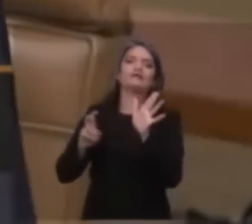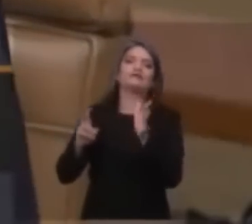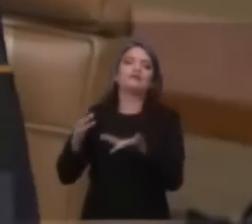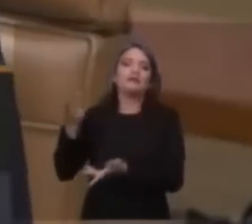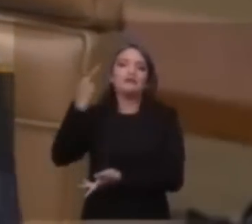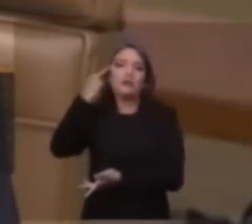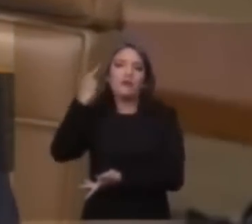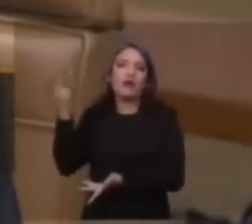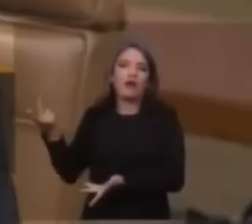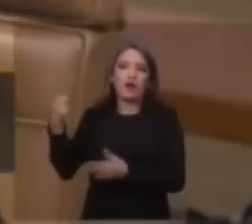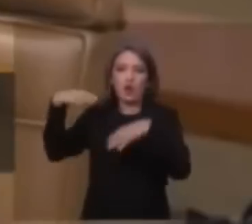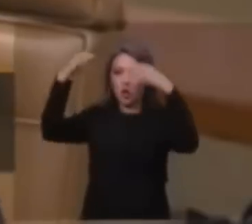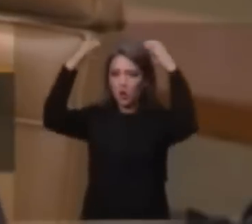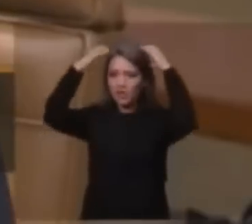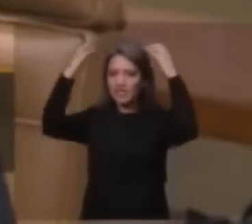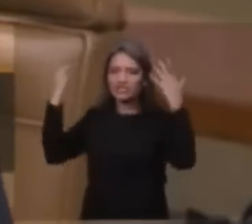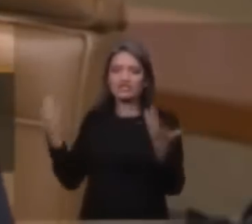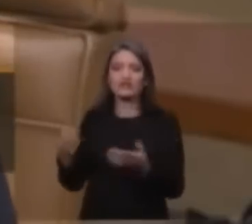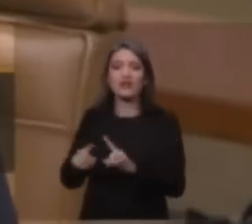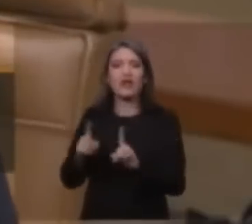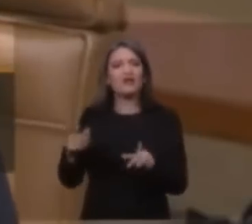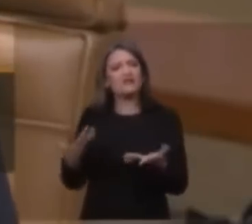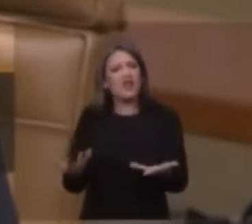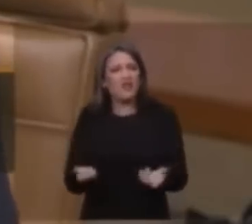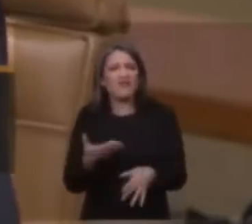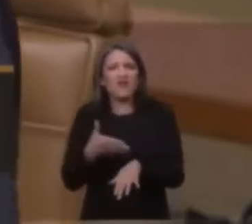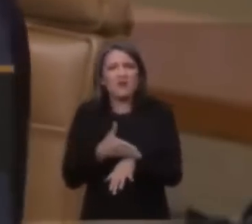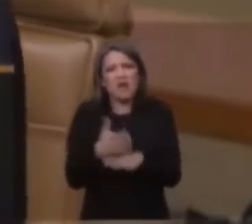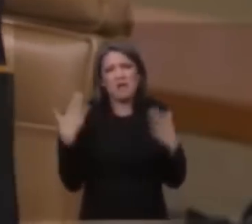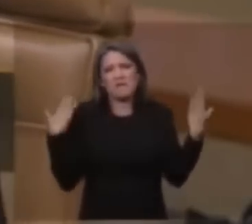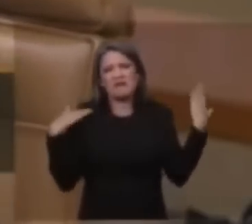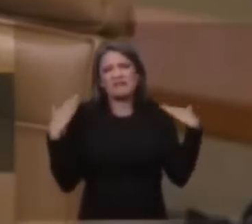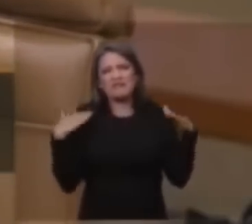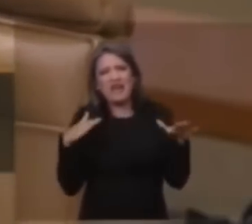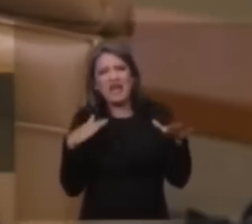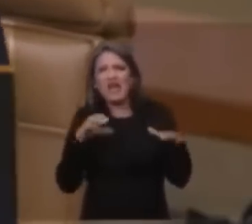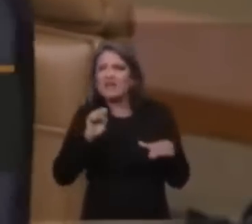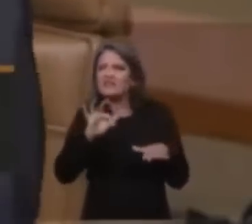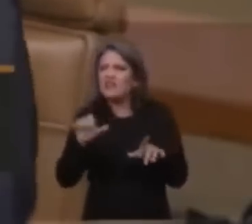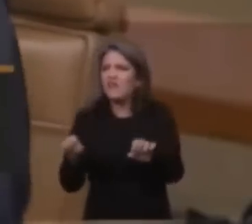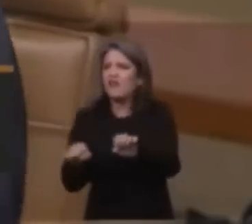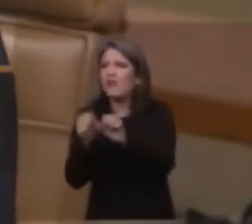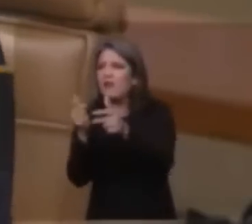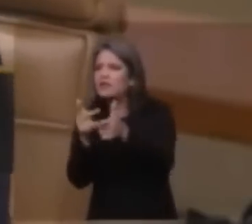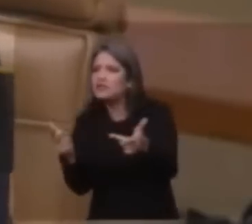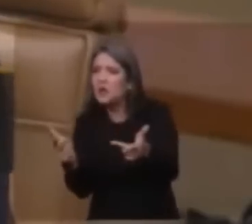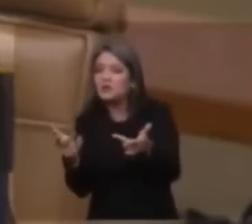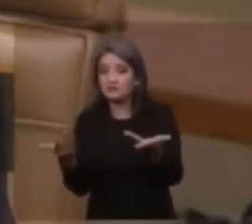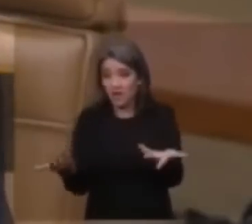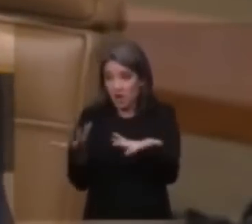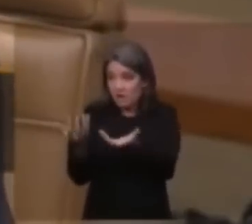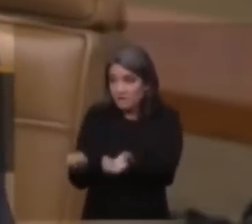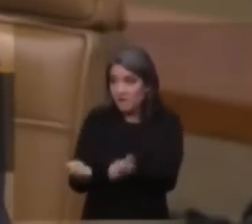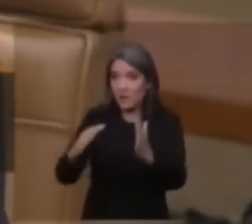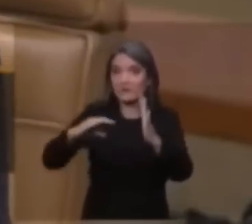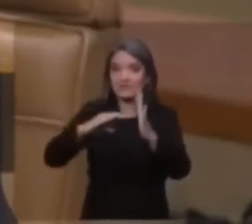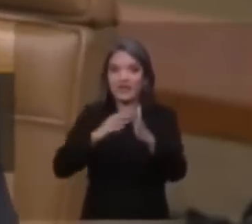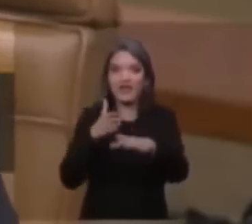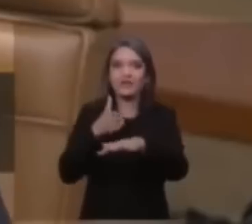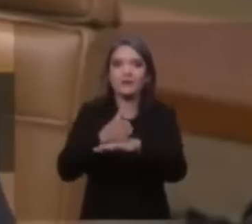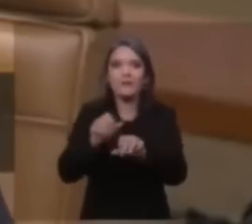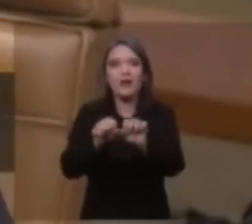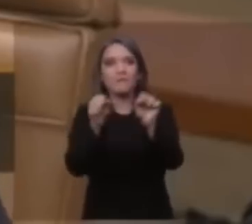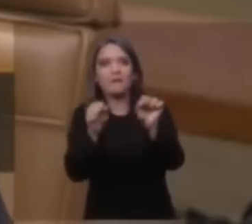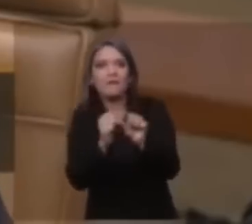invadir o Supremo vamos quebrar alguma coisinha aqui agora vamos invadir o Senado agora vamos invadir é